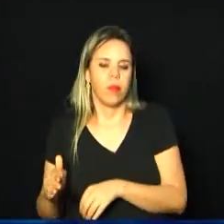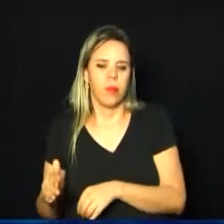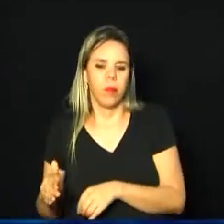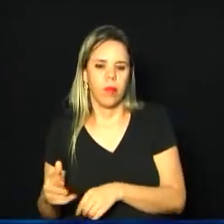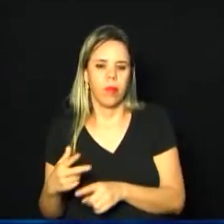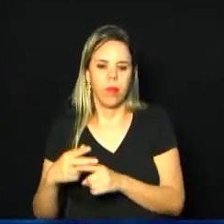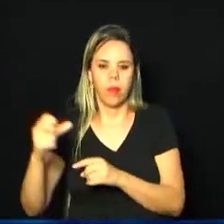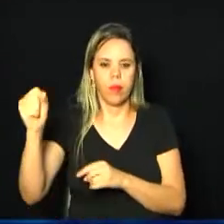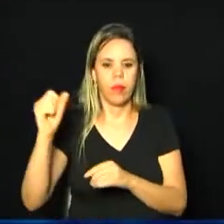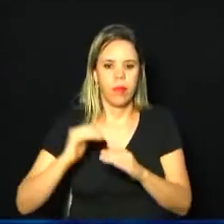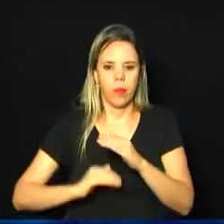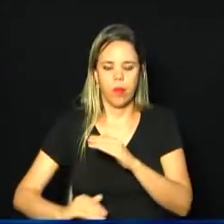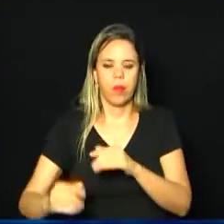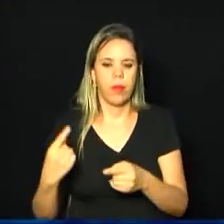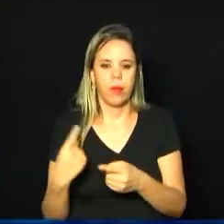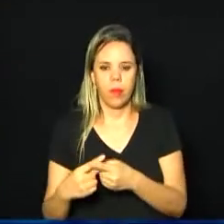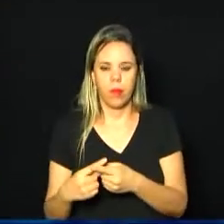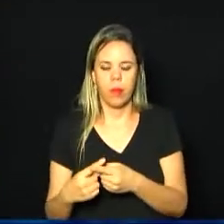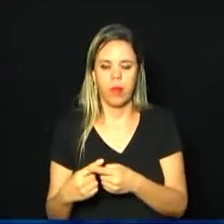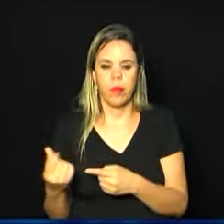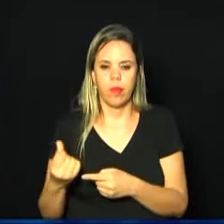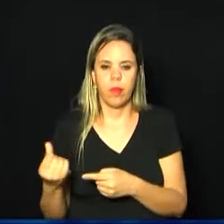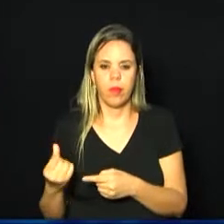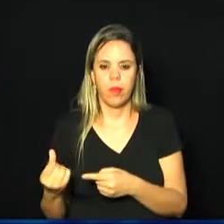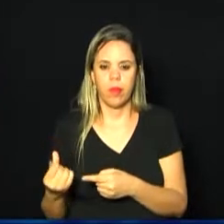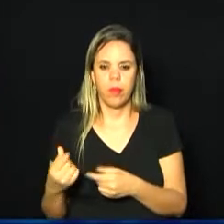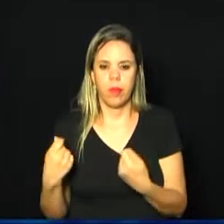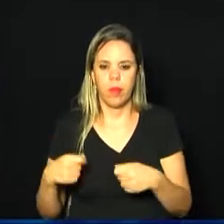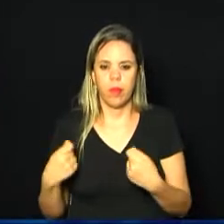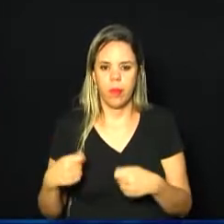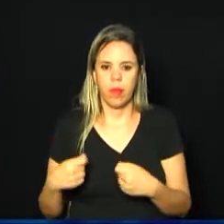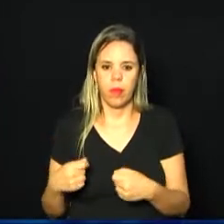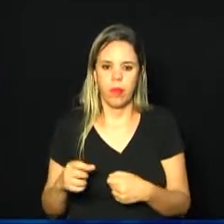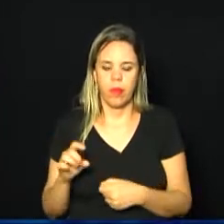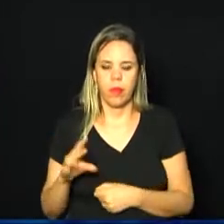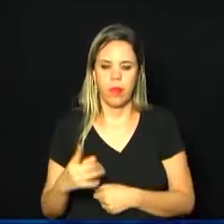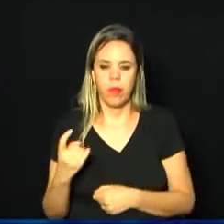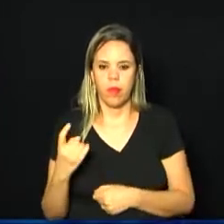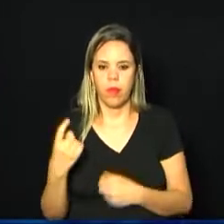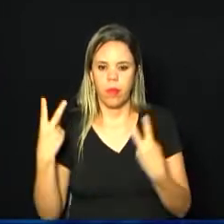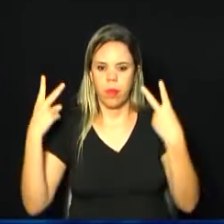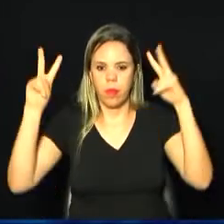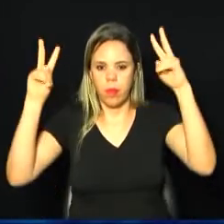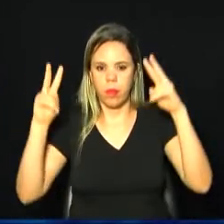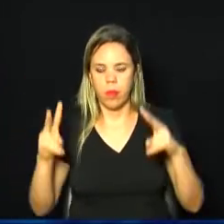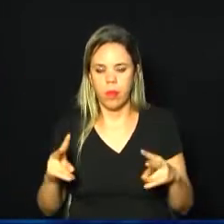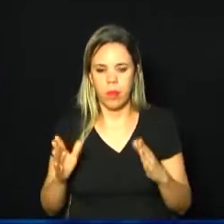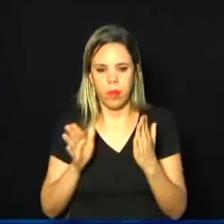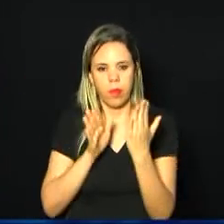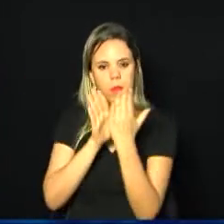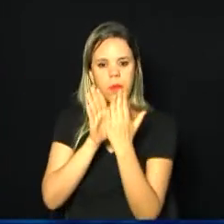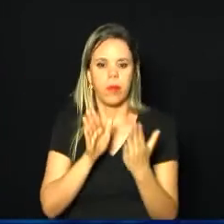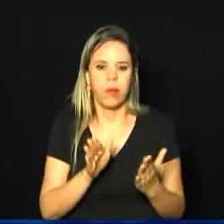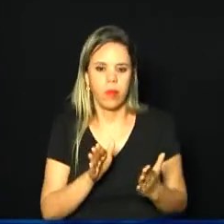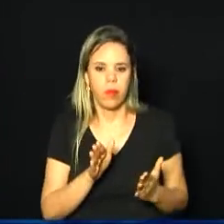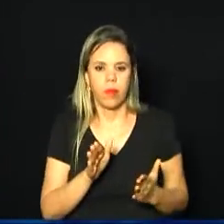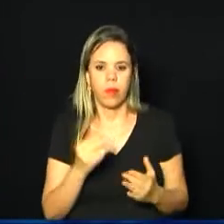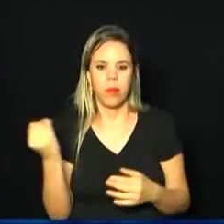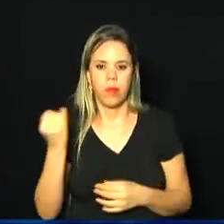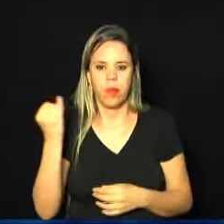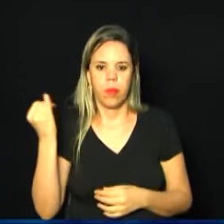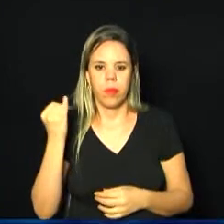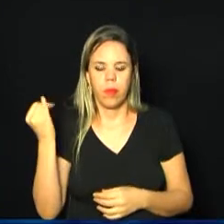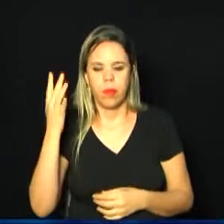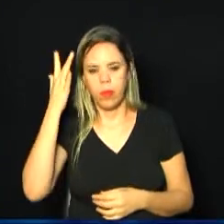se salvar do rebaixamento por quê aí em seis rodadas vai precisar de apenas uma vitória então confronto de suma